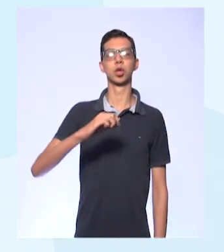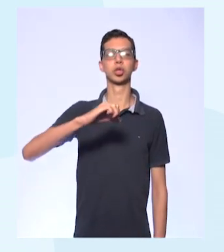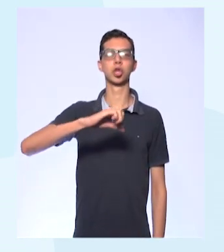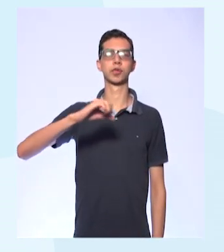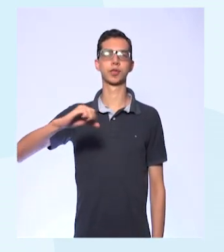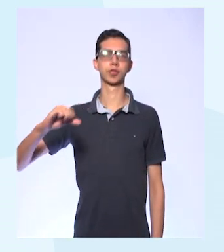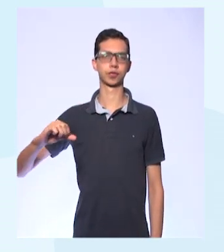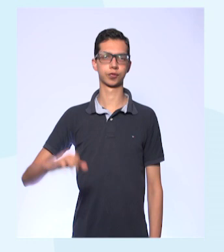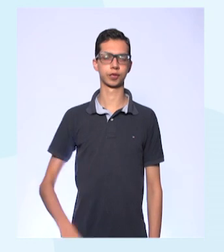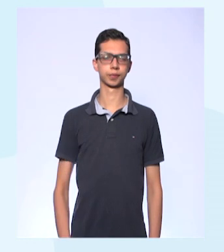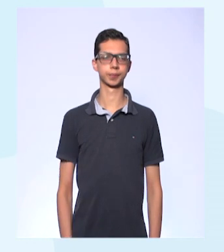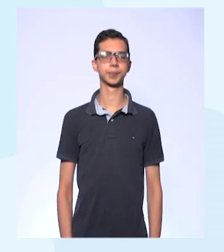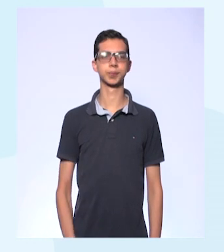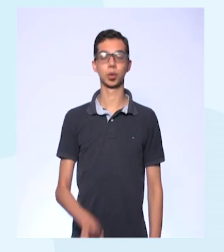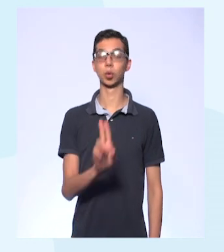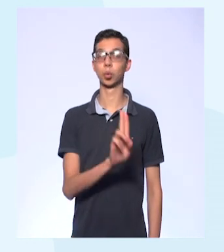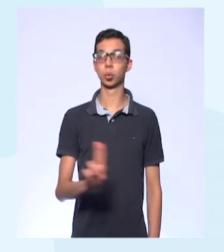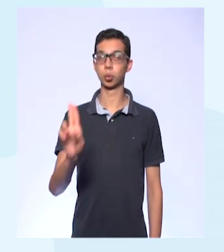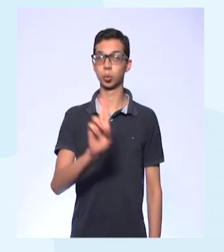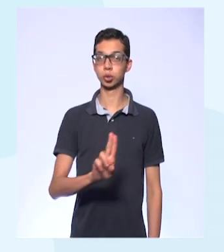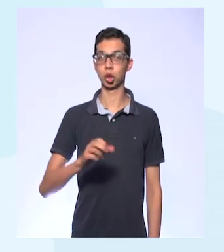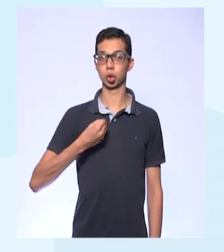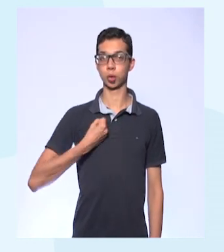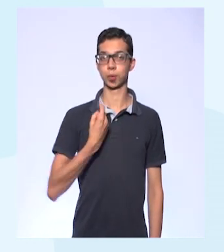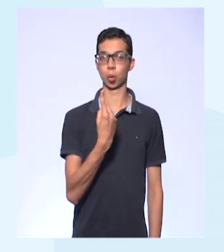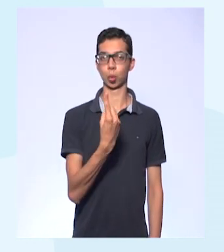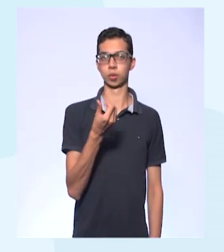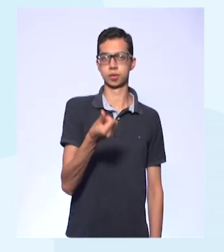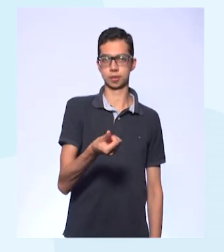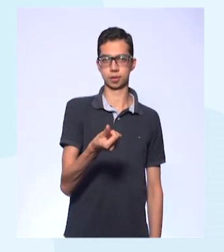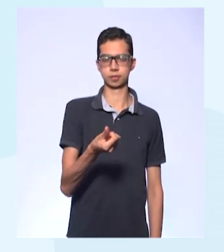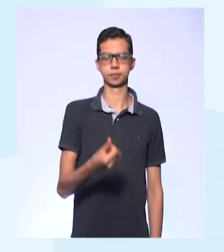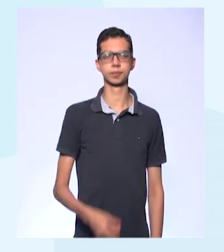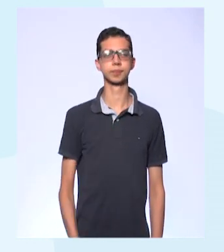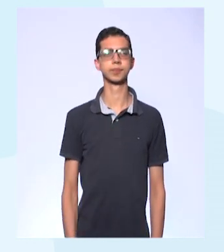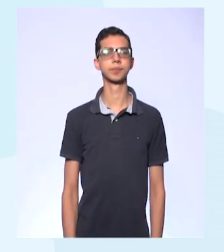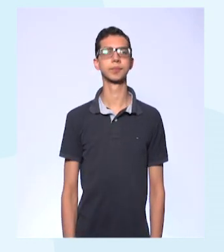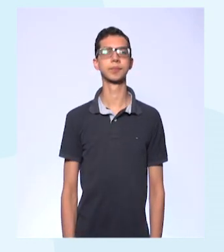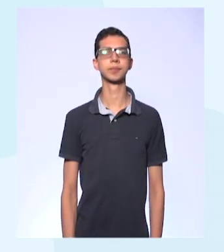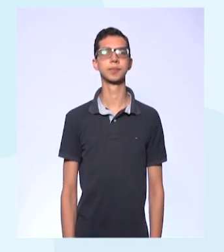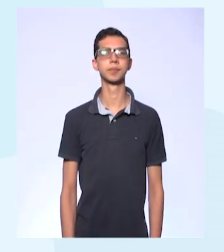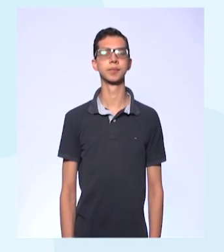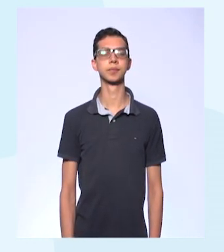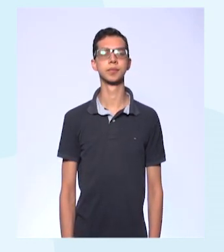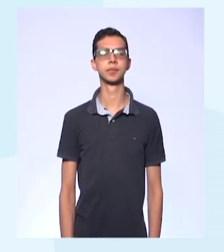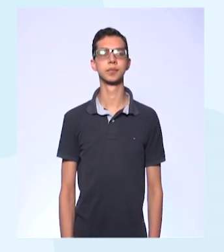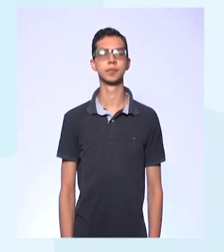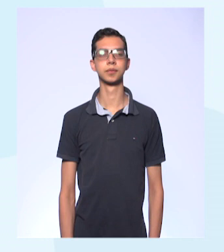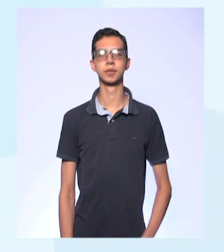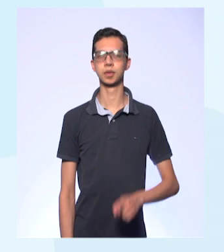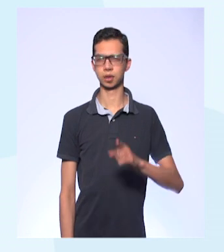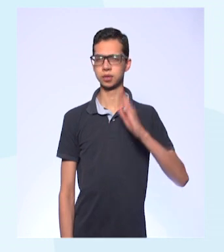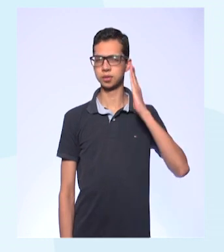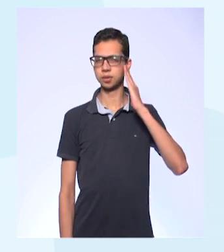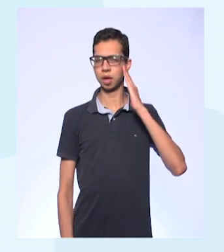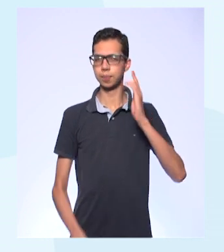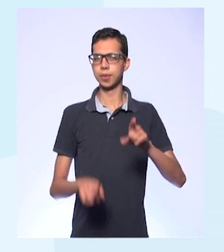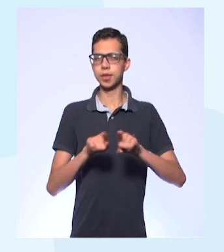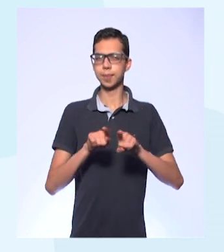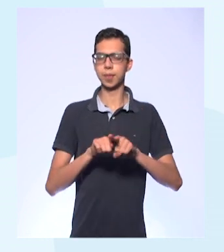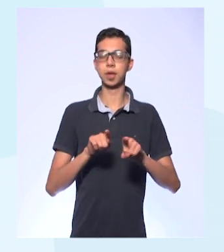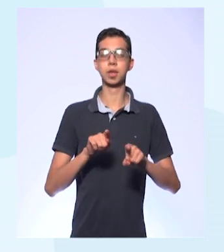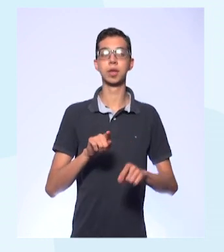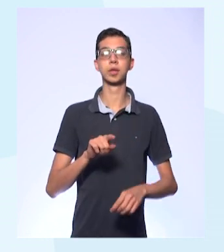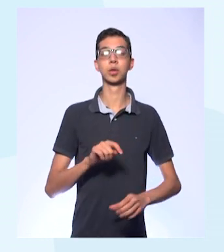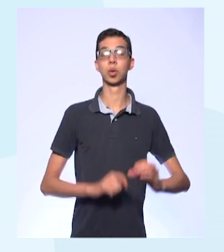15,999. Nós vamos usar 16. Aí eu tenho lá, nós sabemos também que o oxigênio não se encontra